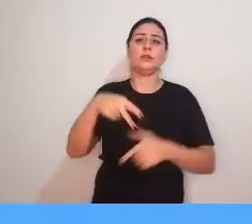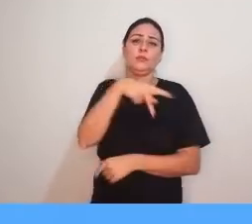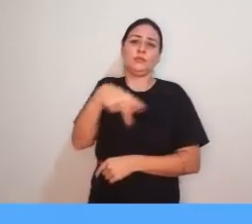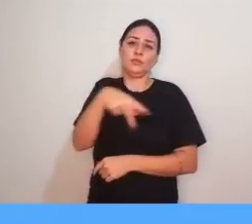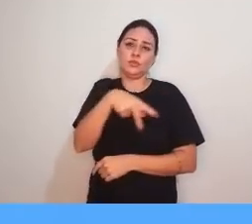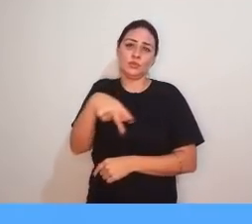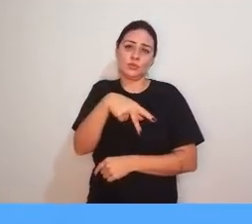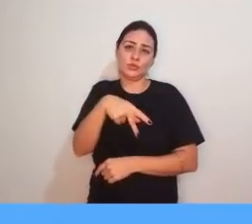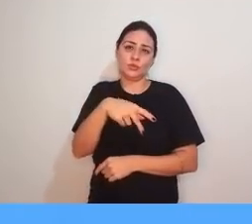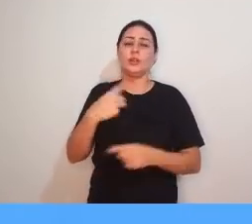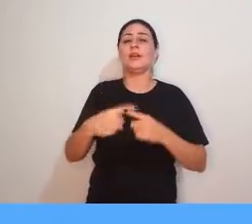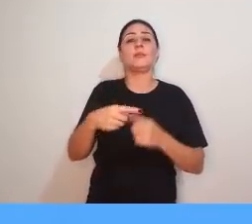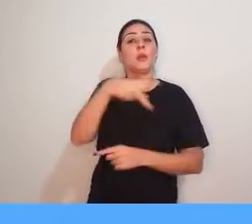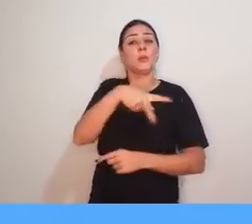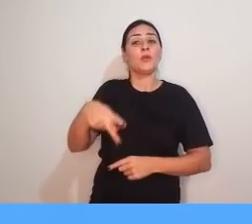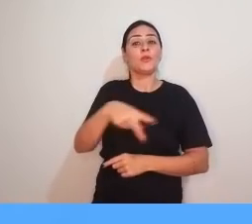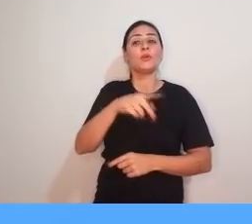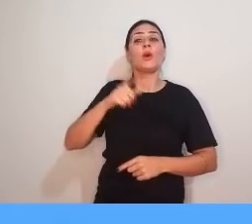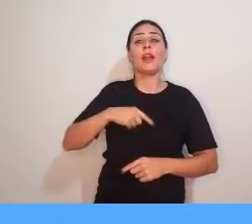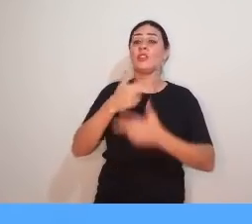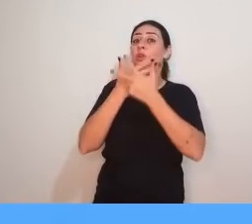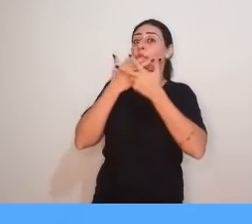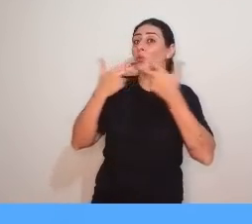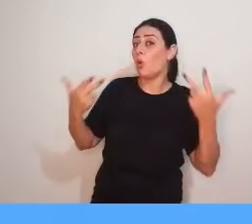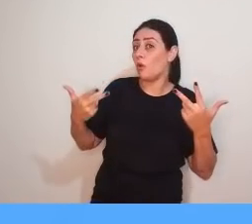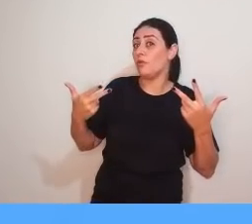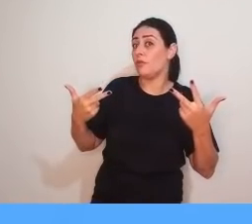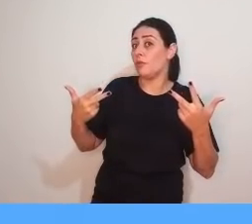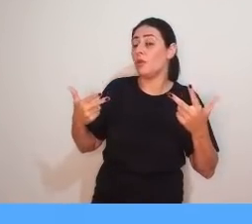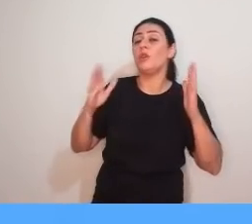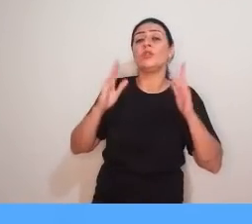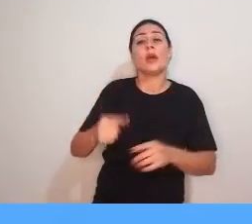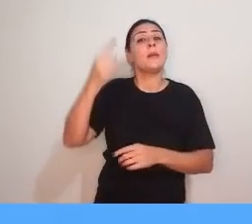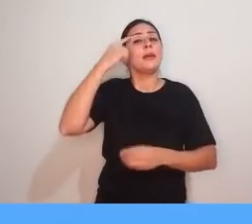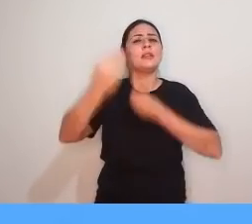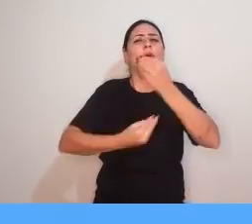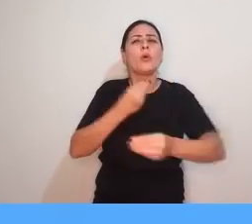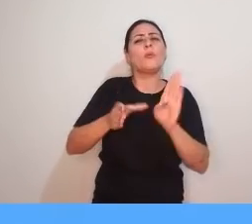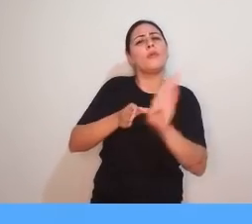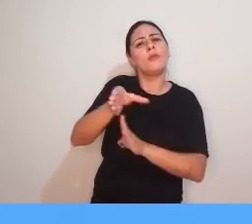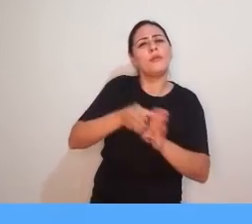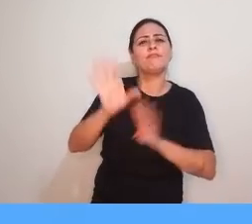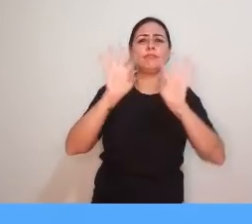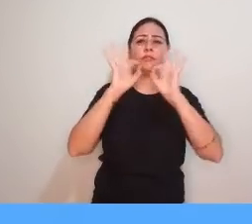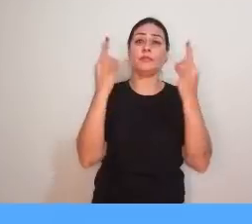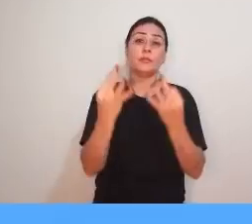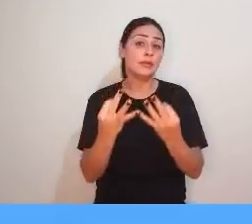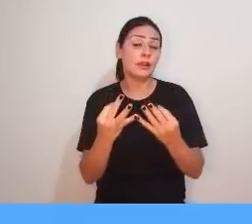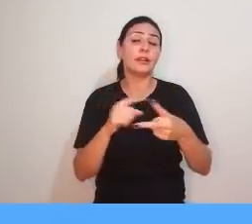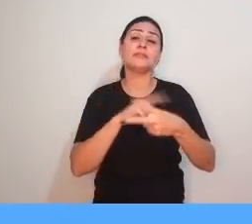coisas novas aqui. Ele vai ter que pensar, por exemplo, nas instruções que ele vai mandar para as famílias, ele vai ter que pensar no formato que ele